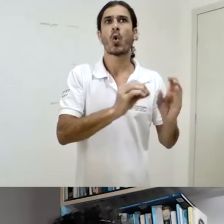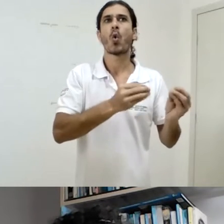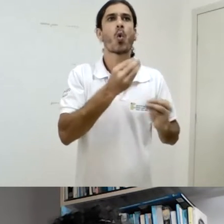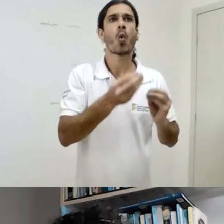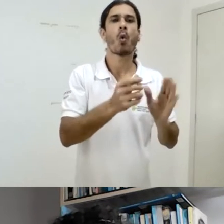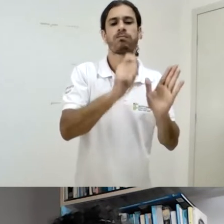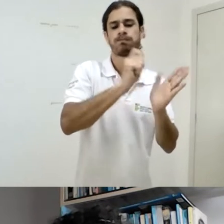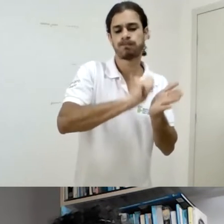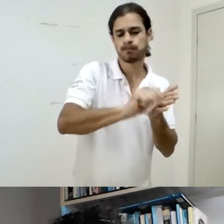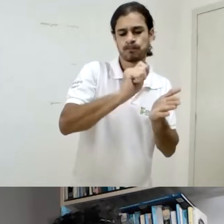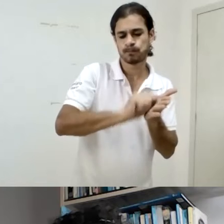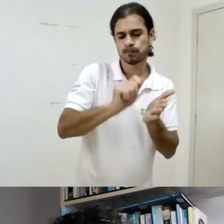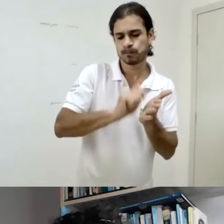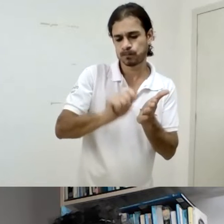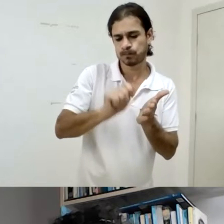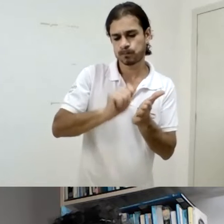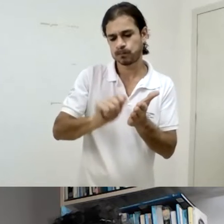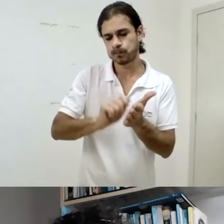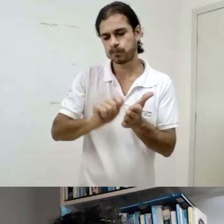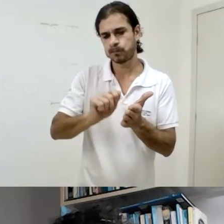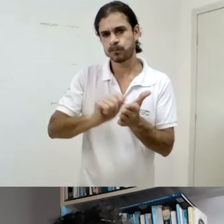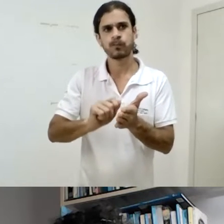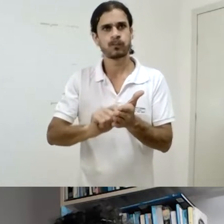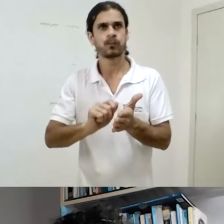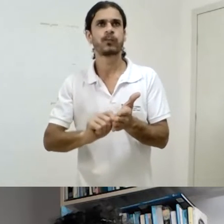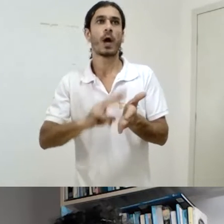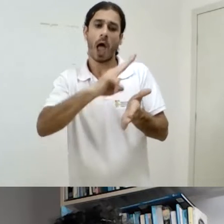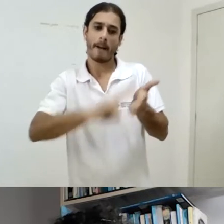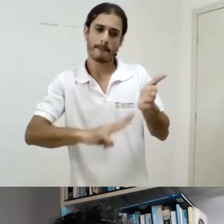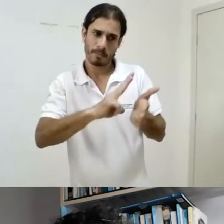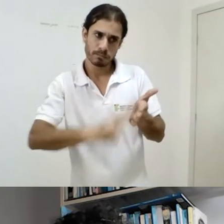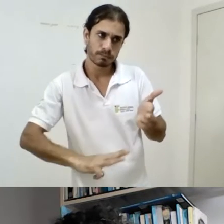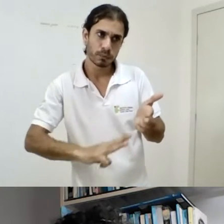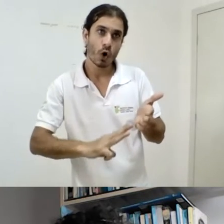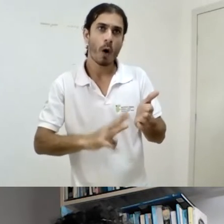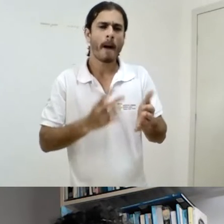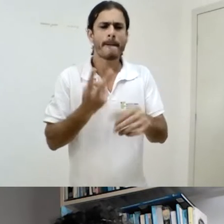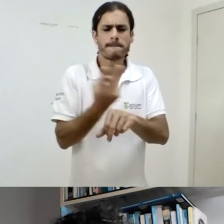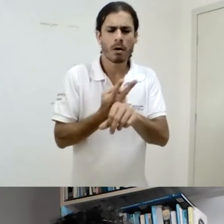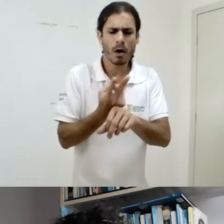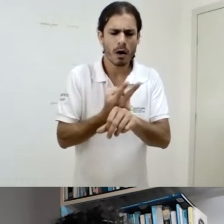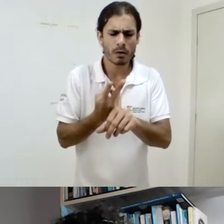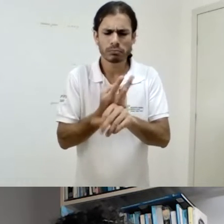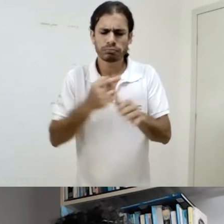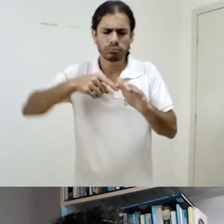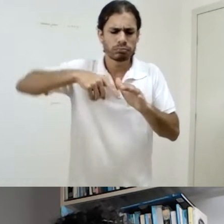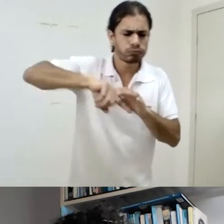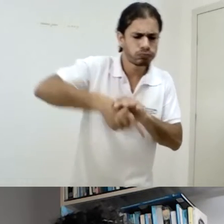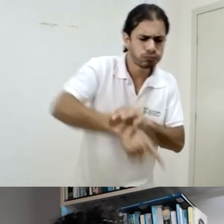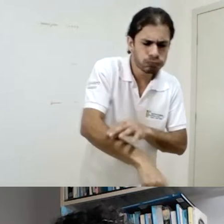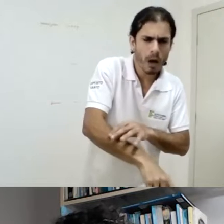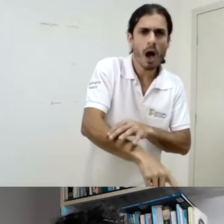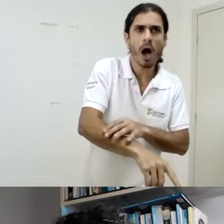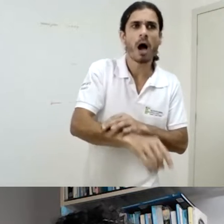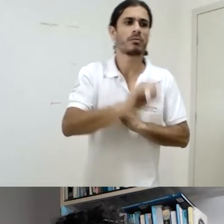respostas, mas buscar a interioridade desses fenômenos. Então lembrar, sim, que a qualidade está